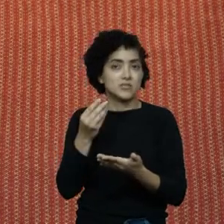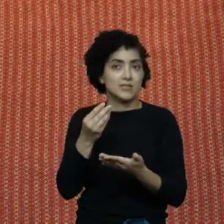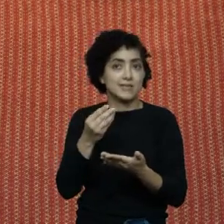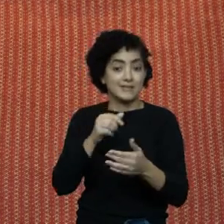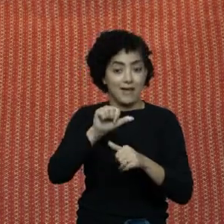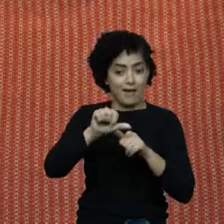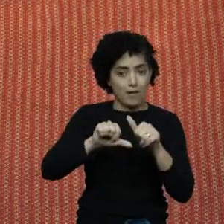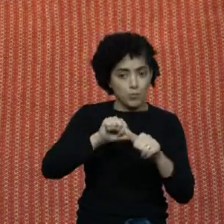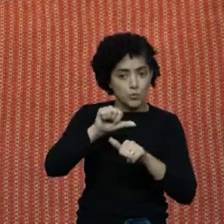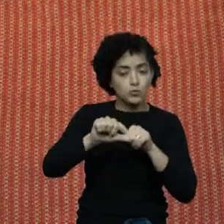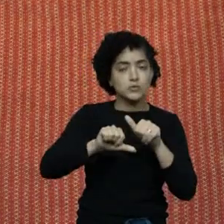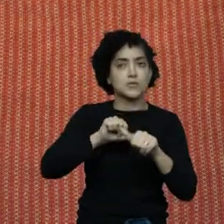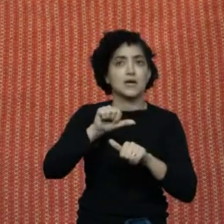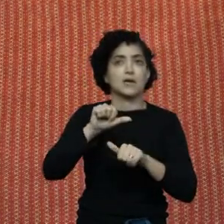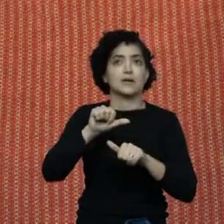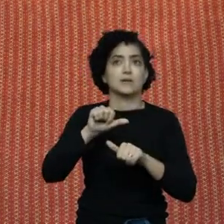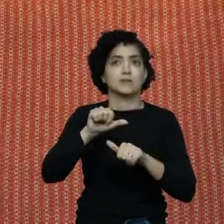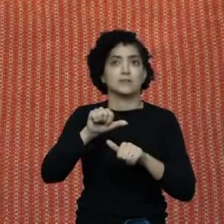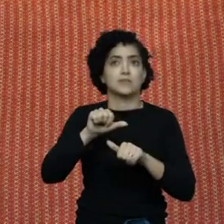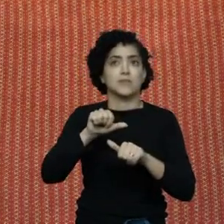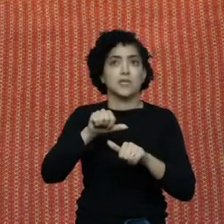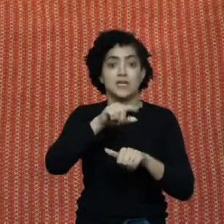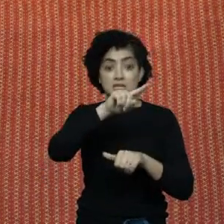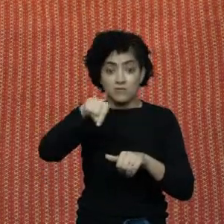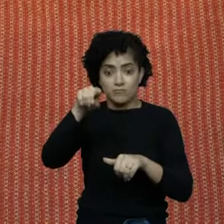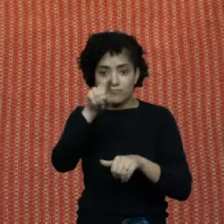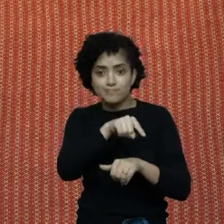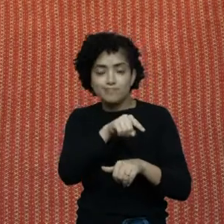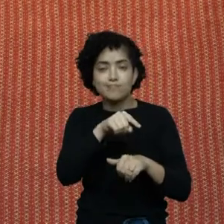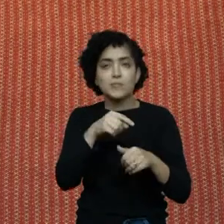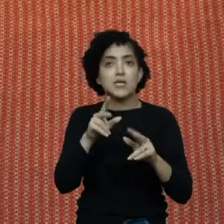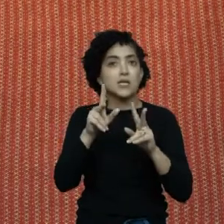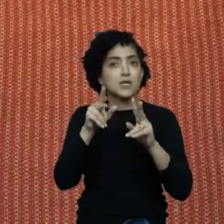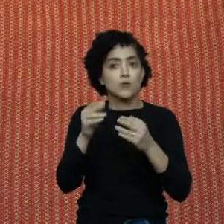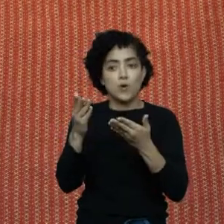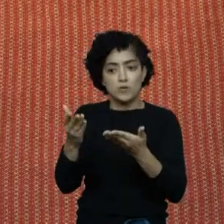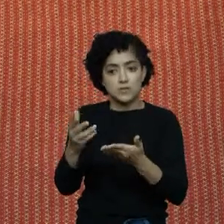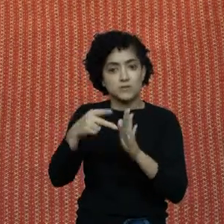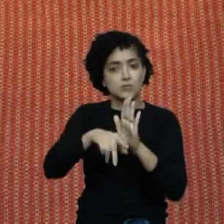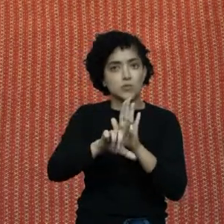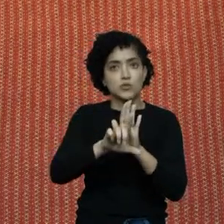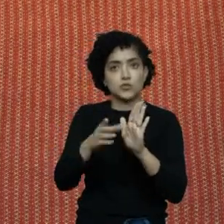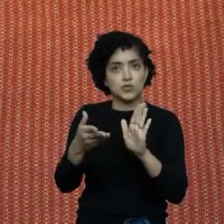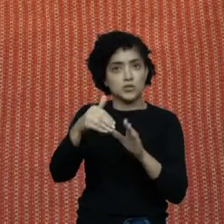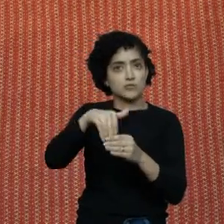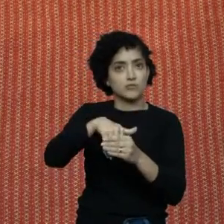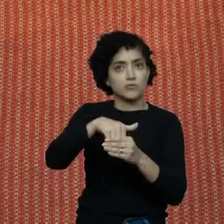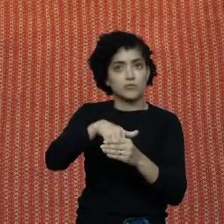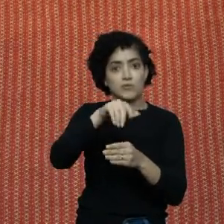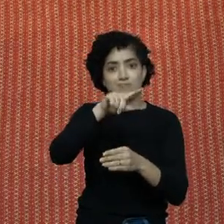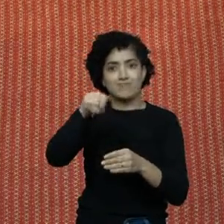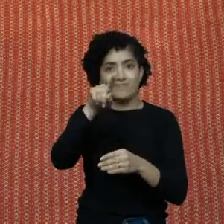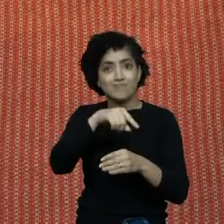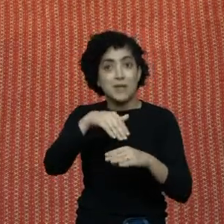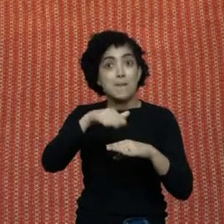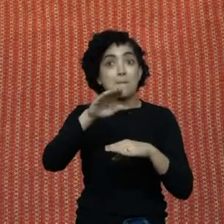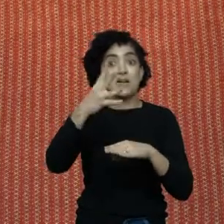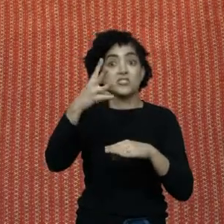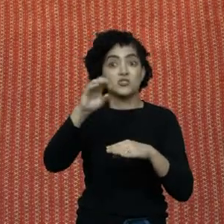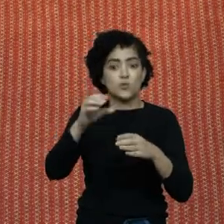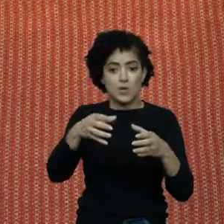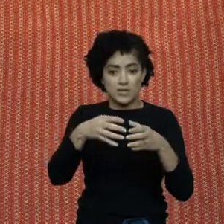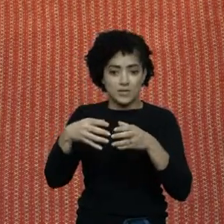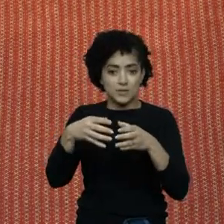enviado para cá que foi repudiado pelas entidades como esse projeto que nós estamos voltando hoje à tarde aqui foi repudiado por mais de 40 entidades